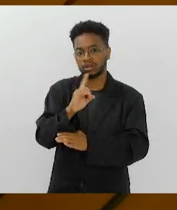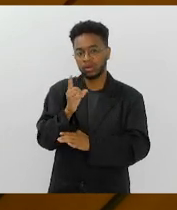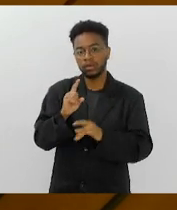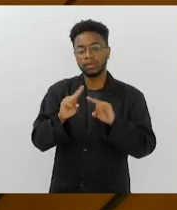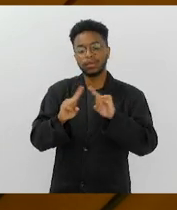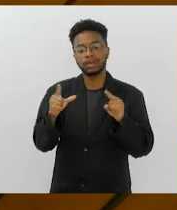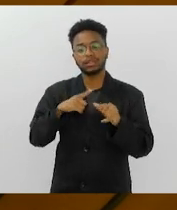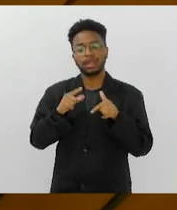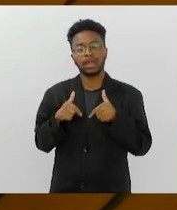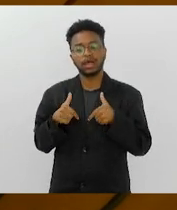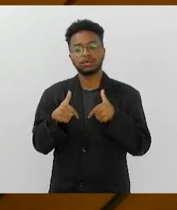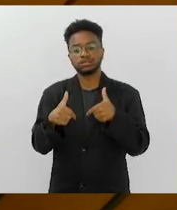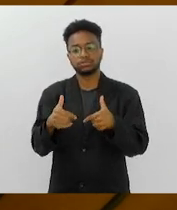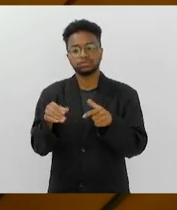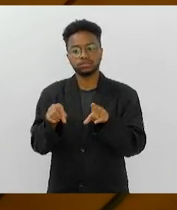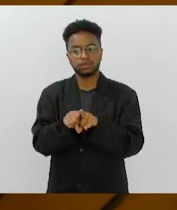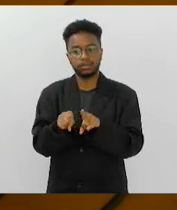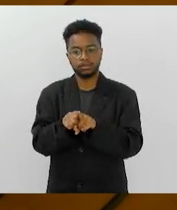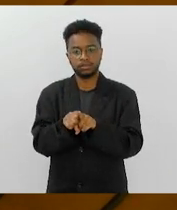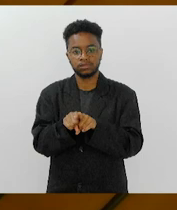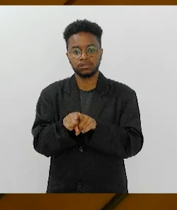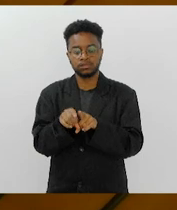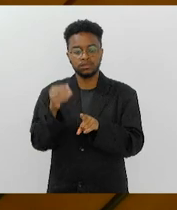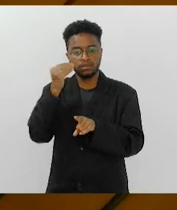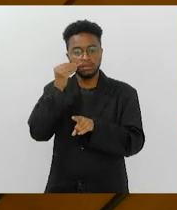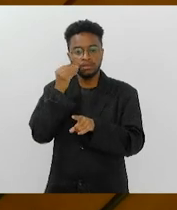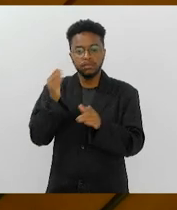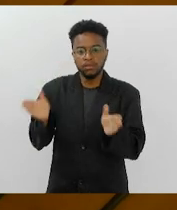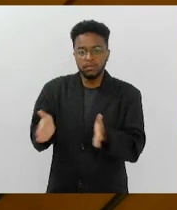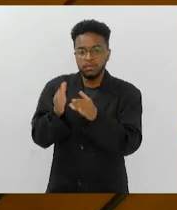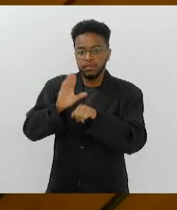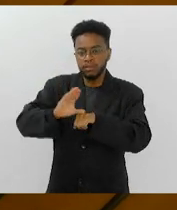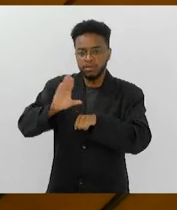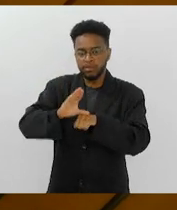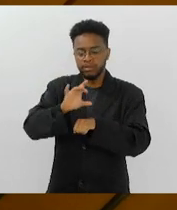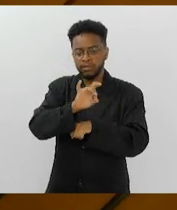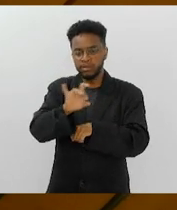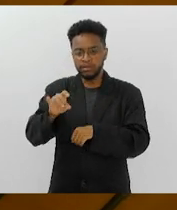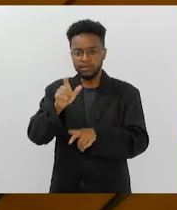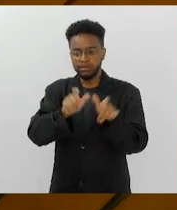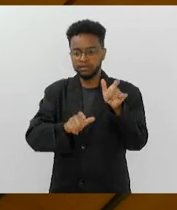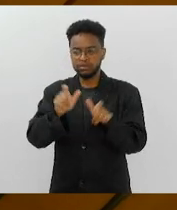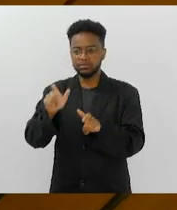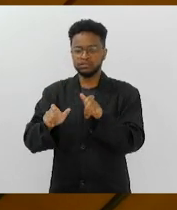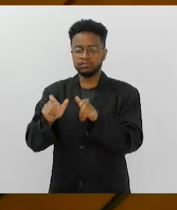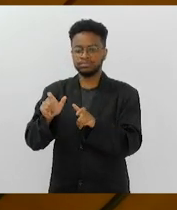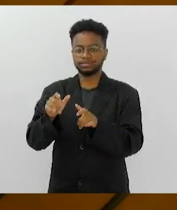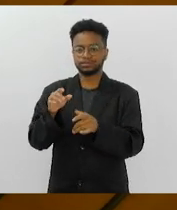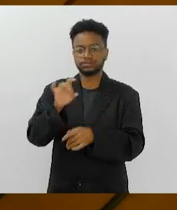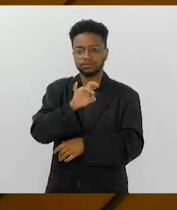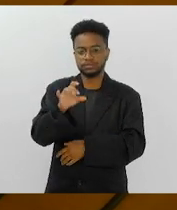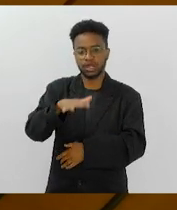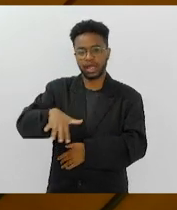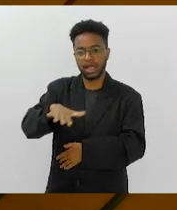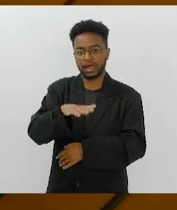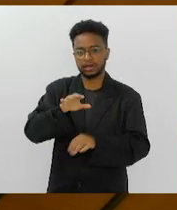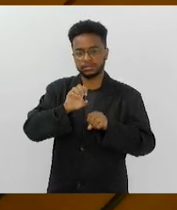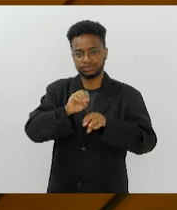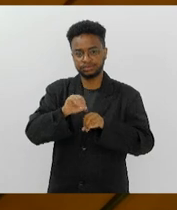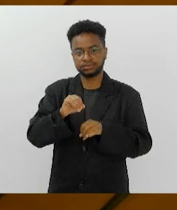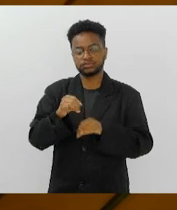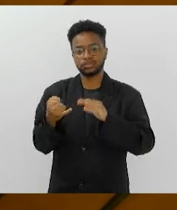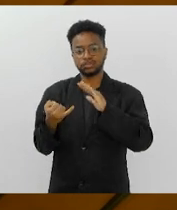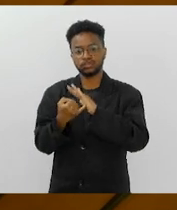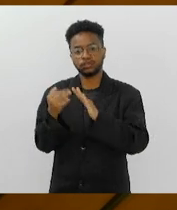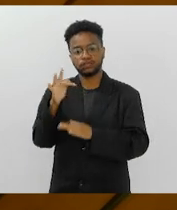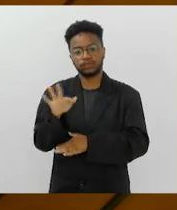de estabelecer capacitações específicas para cada público, para cada rede de ensino, rede IFES, rede privada,